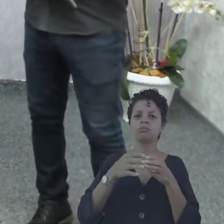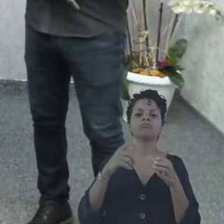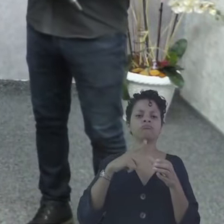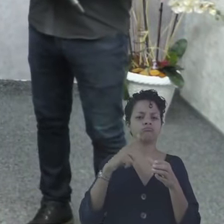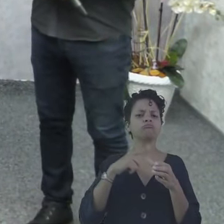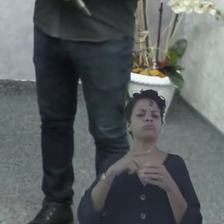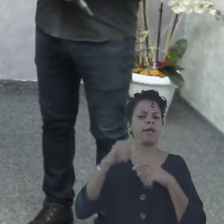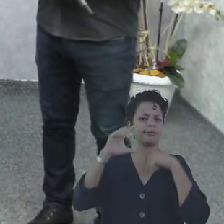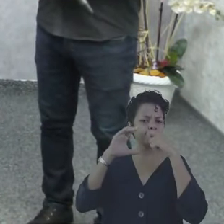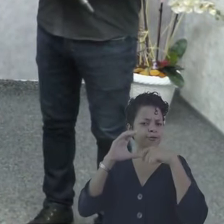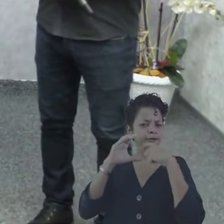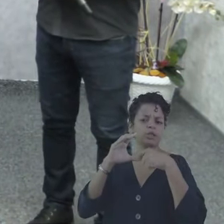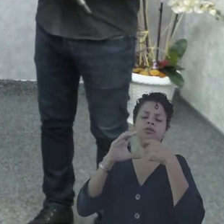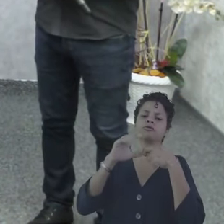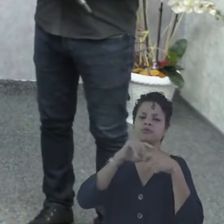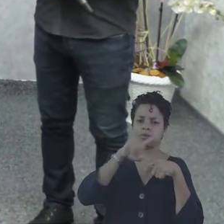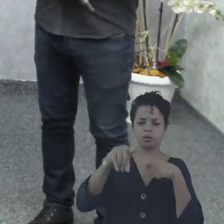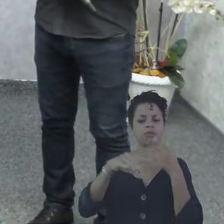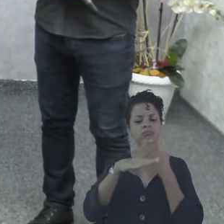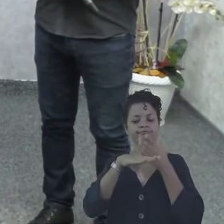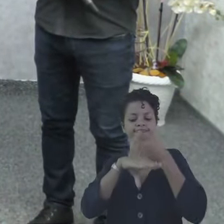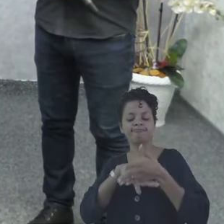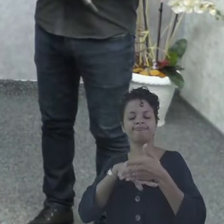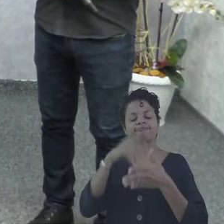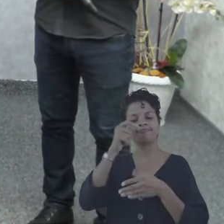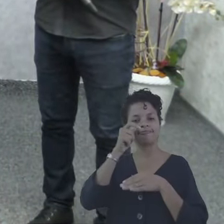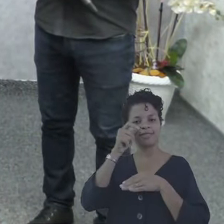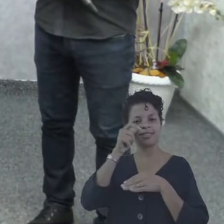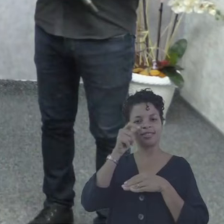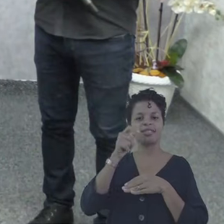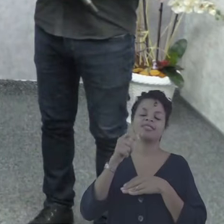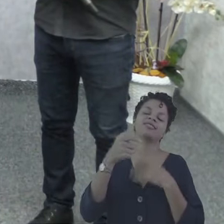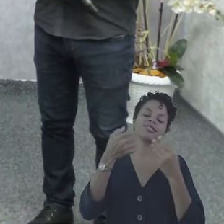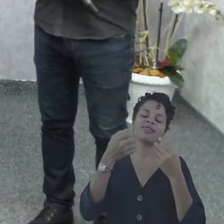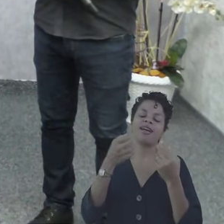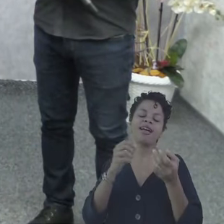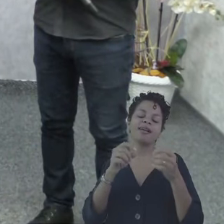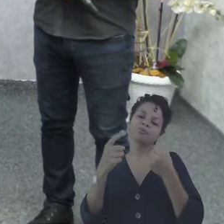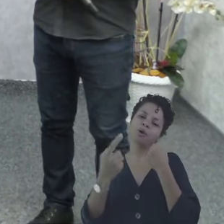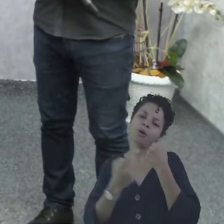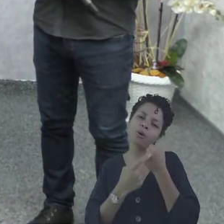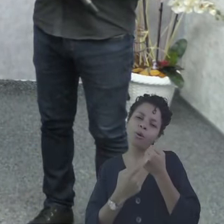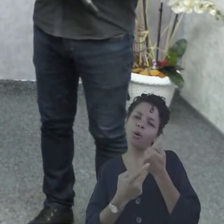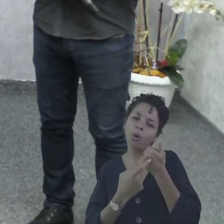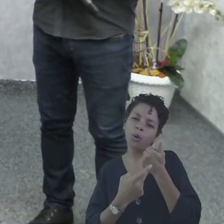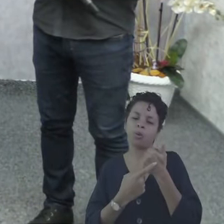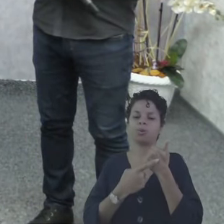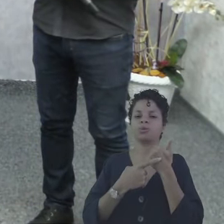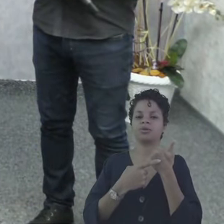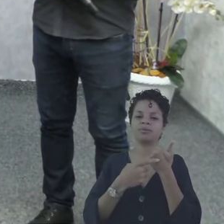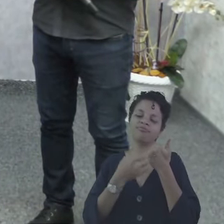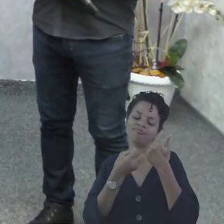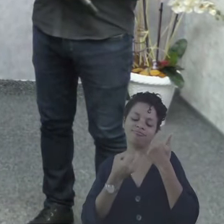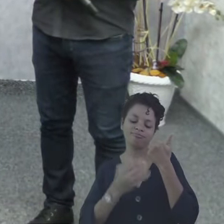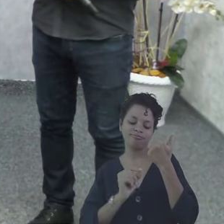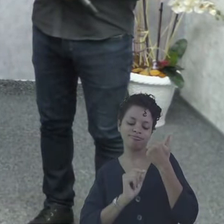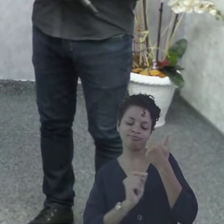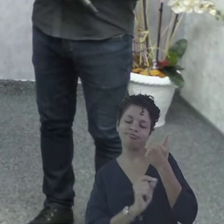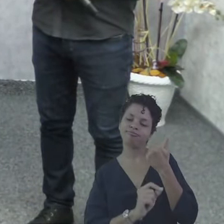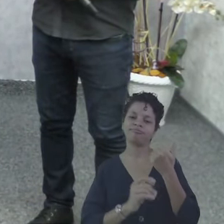lá no YouTube, pode entrar e depois deixa um comentário se gostou, uma mensagem para nós aí.